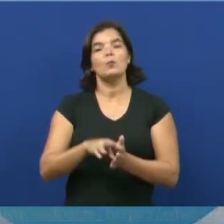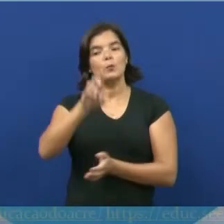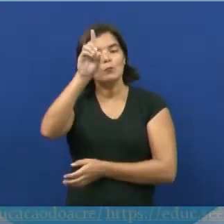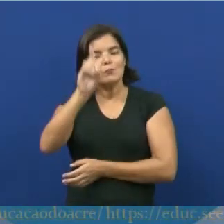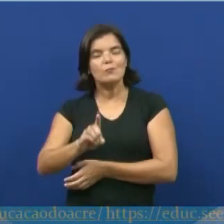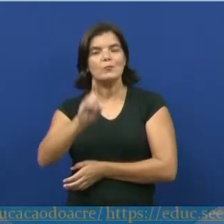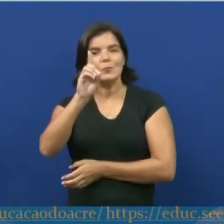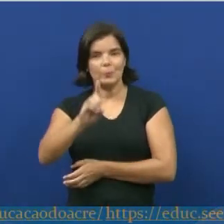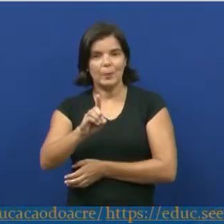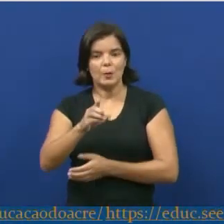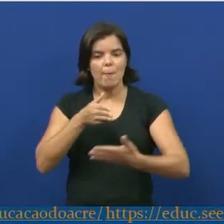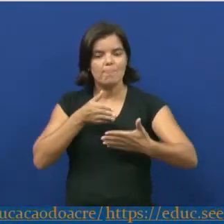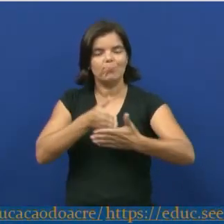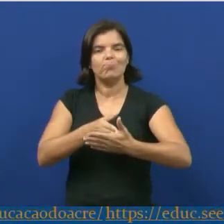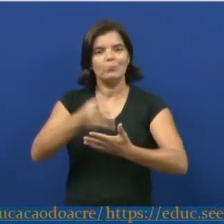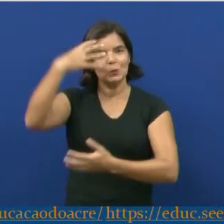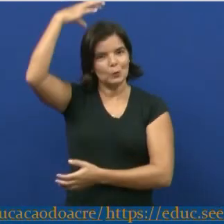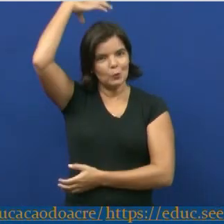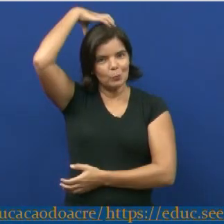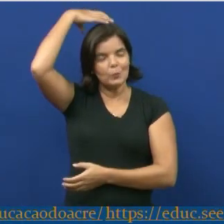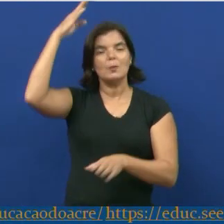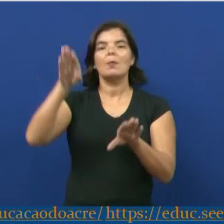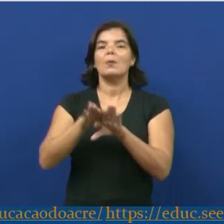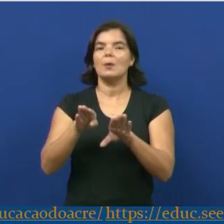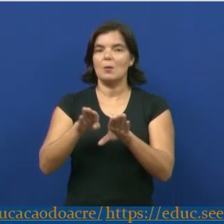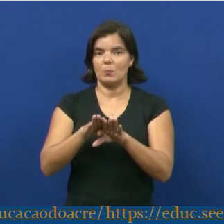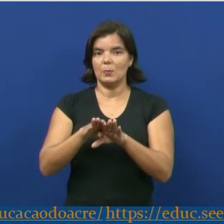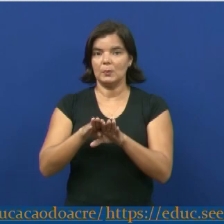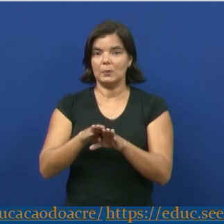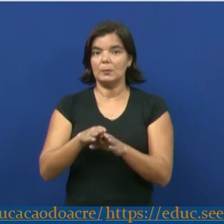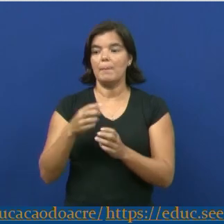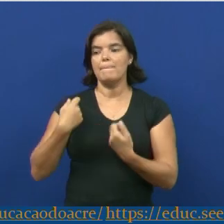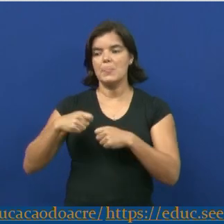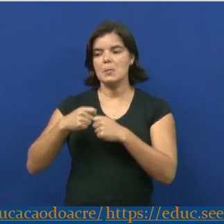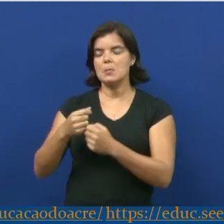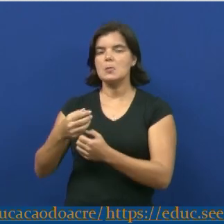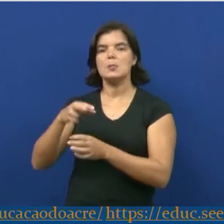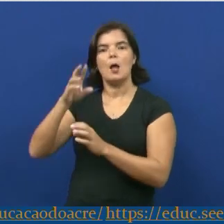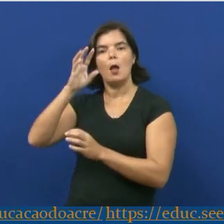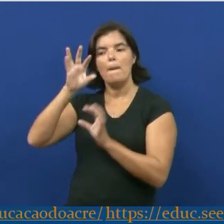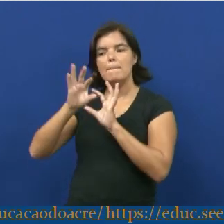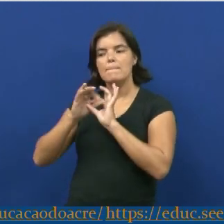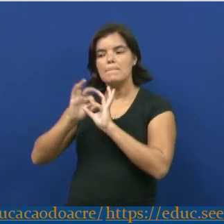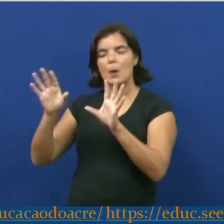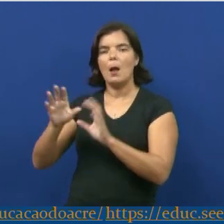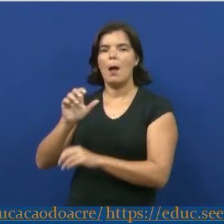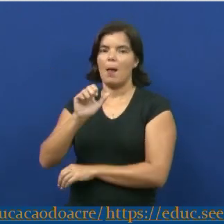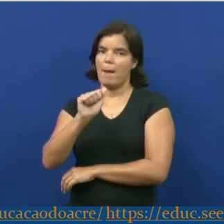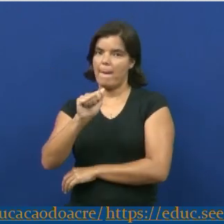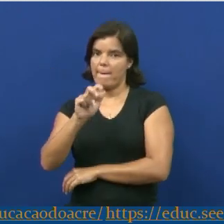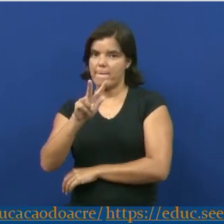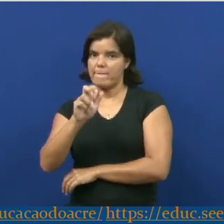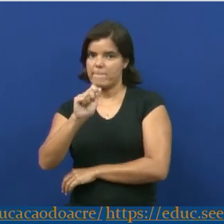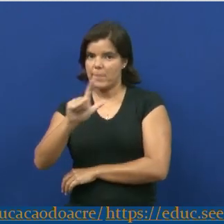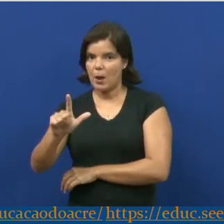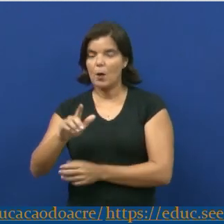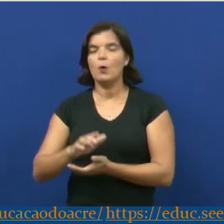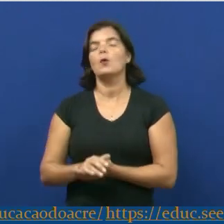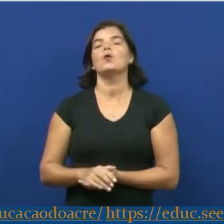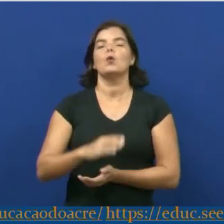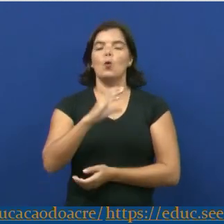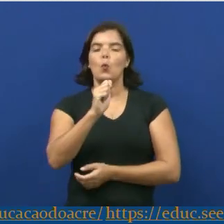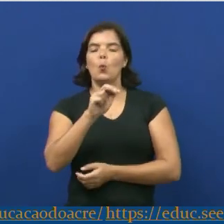que limita os poderes do rei e o submete ao aval do parlamento, Carlos I, que